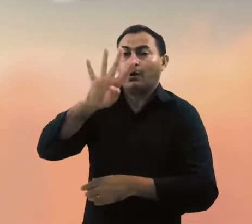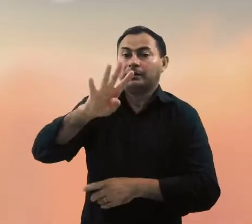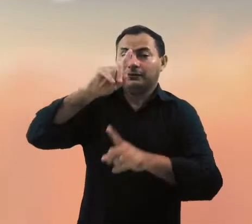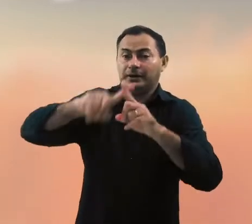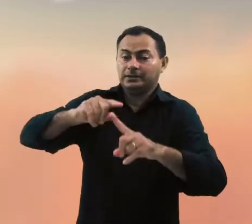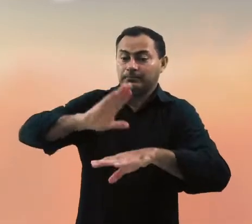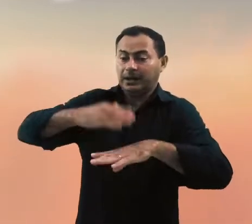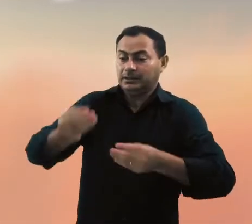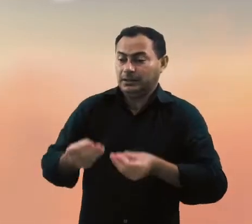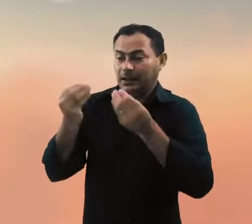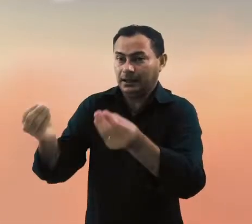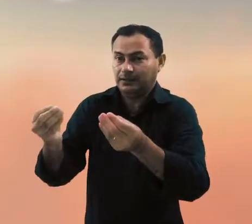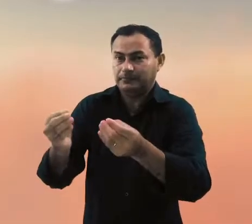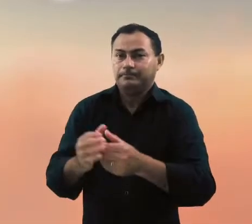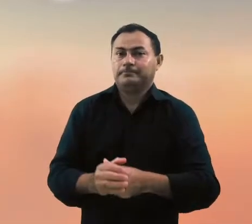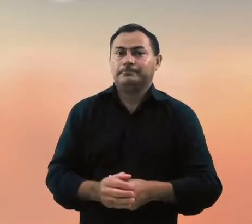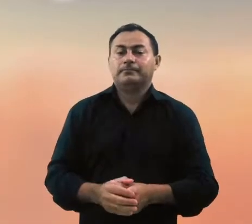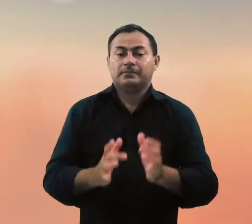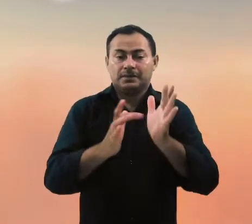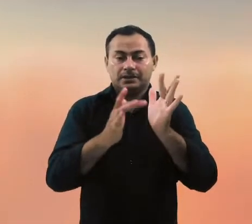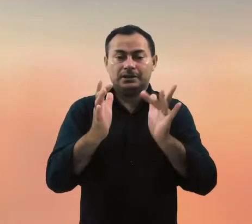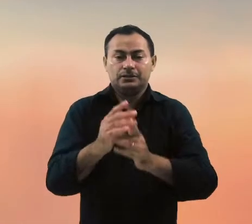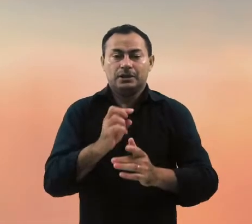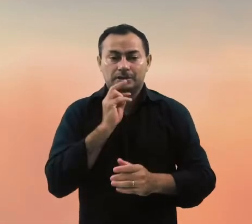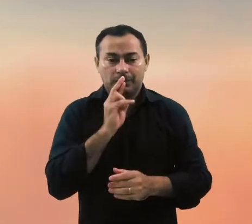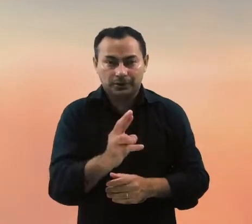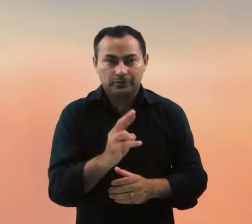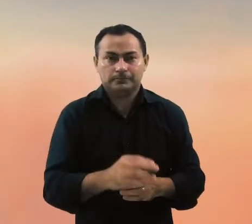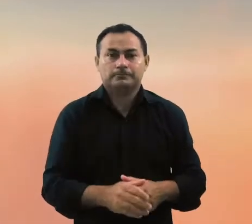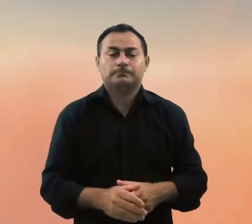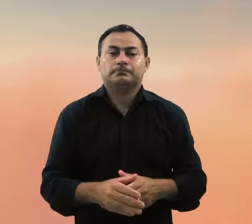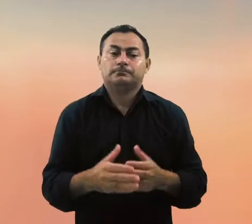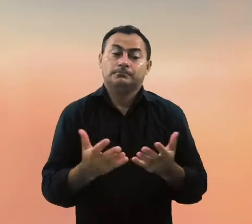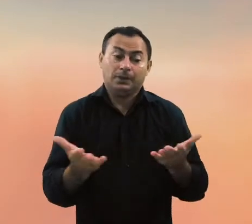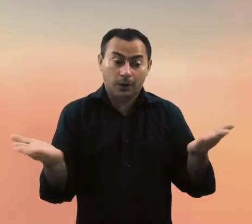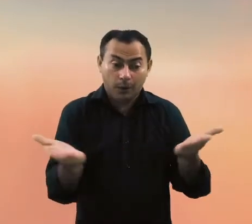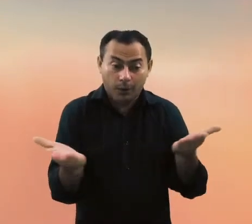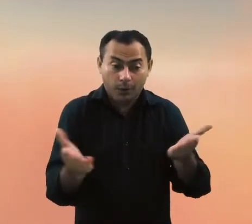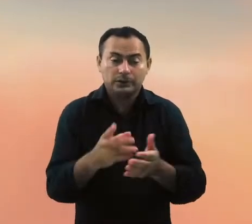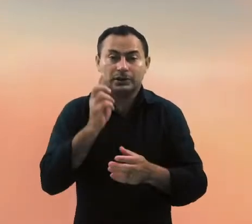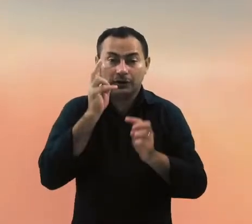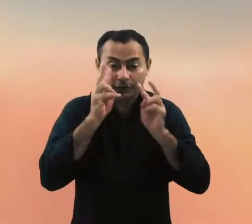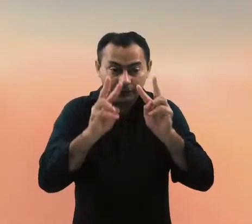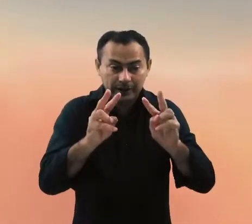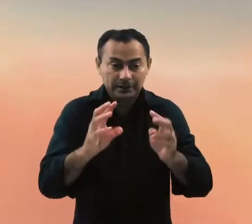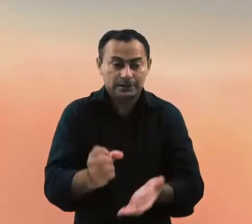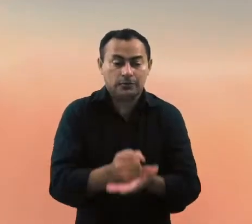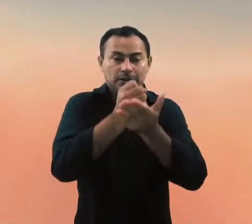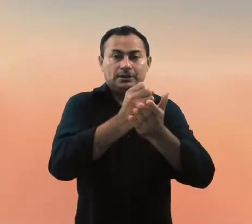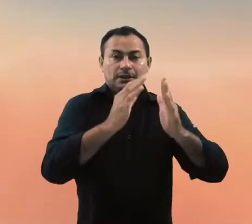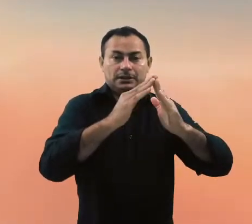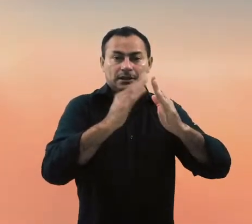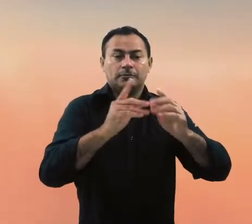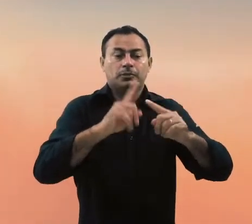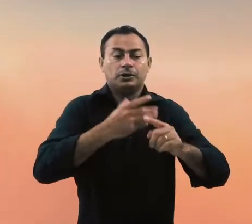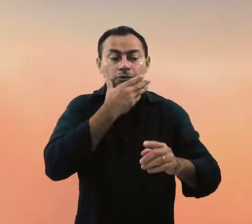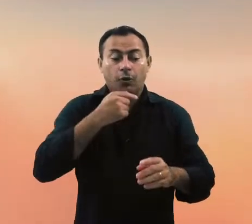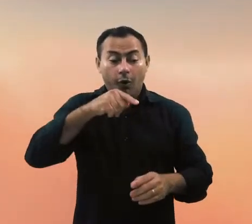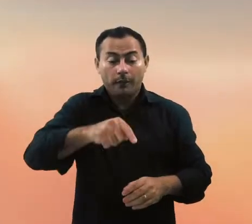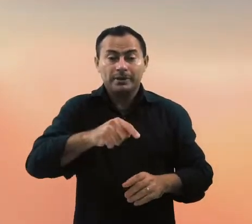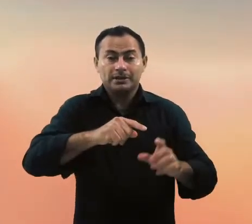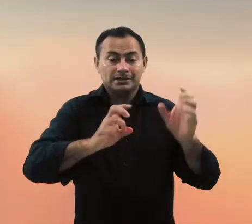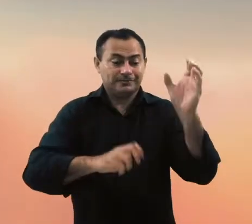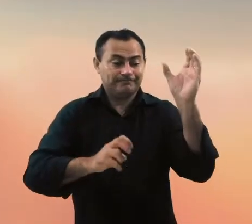coisa devolverei quatro vezes mais que Jesus respondeu Hoje houve salvação nesta casa